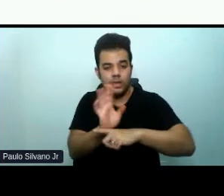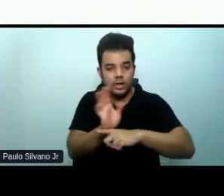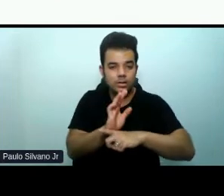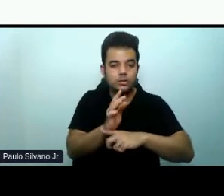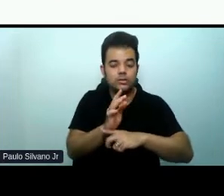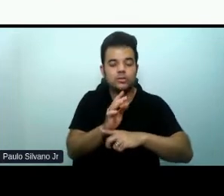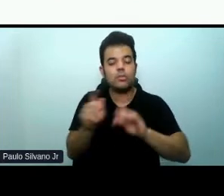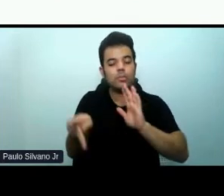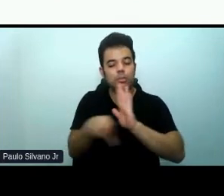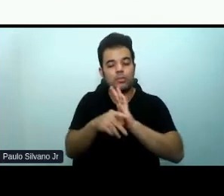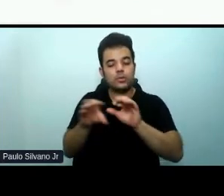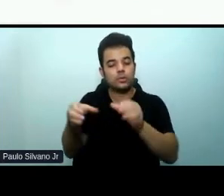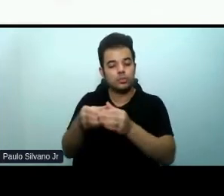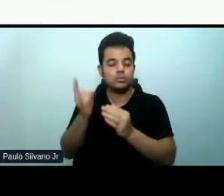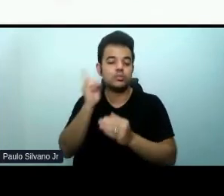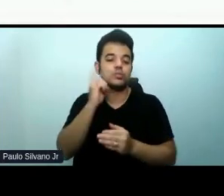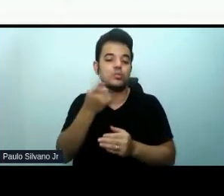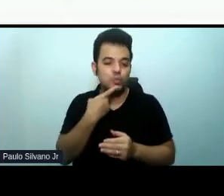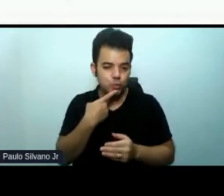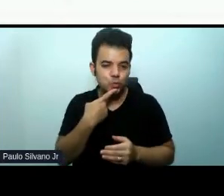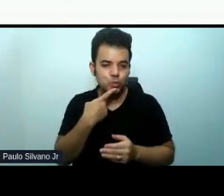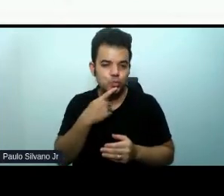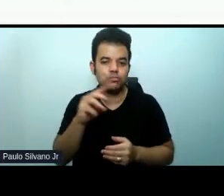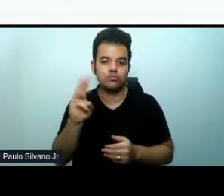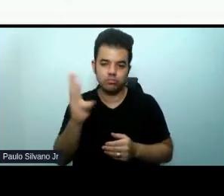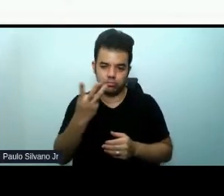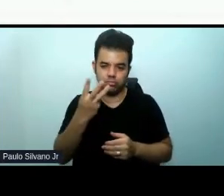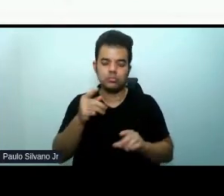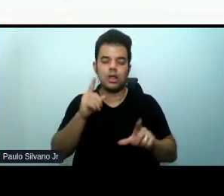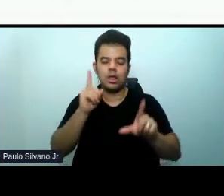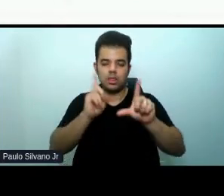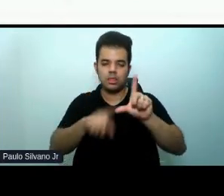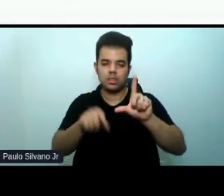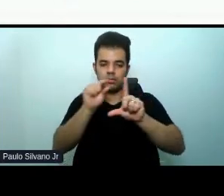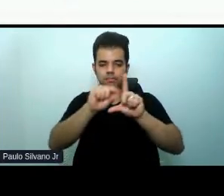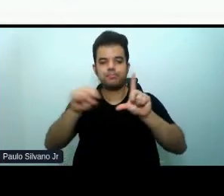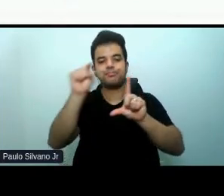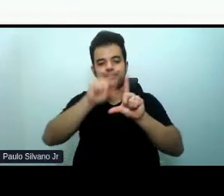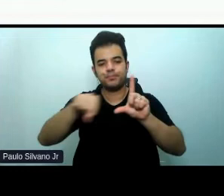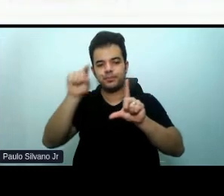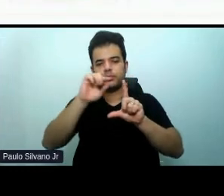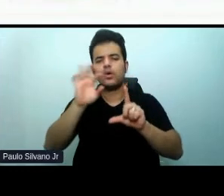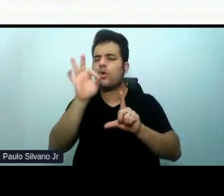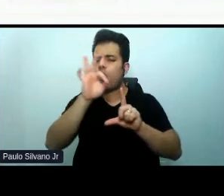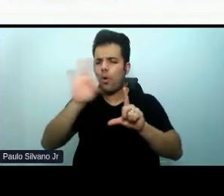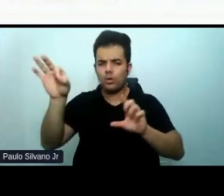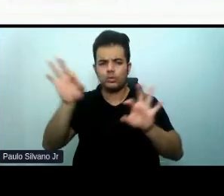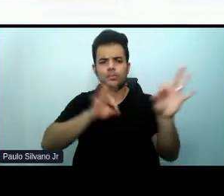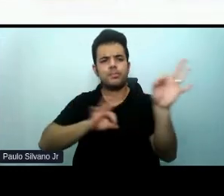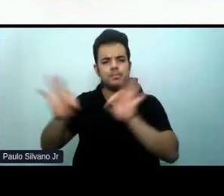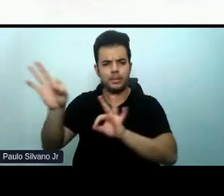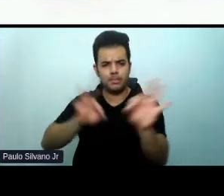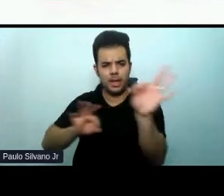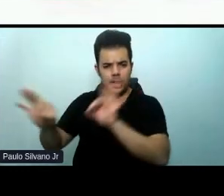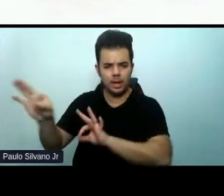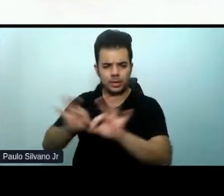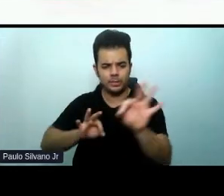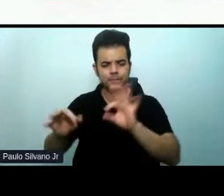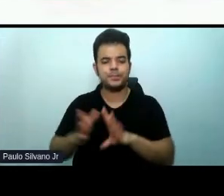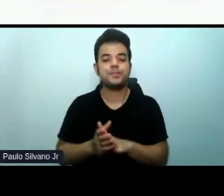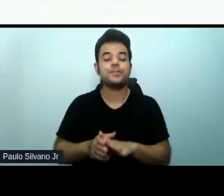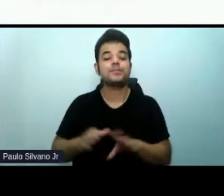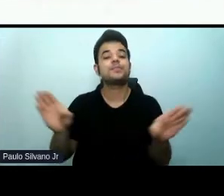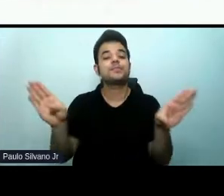pessoas surdas, certo? Com legenda. Daí o negócio fica ótimo, né?